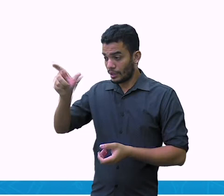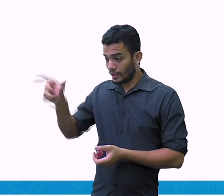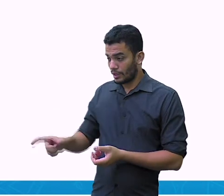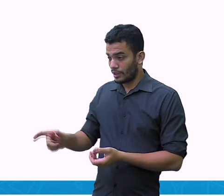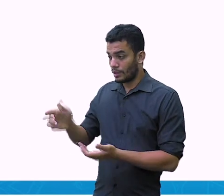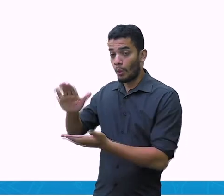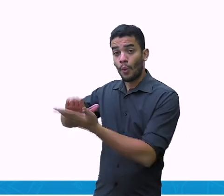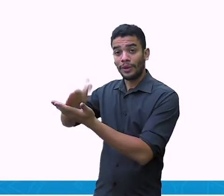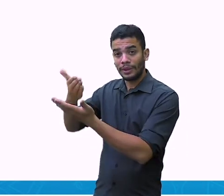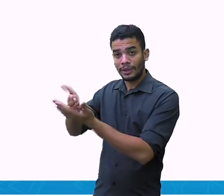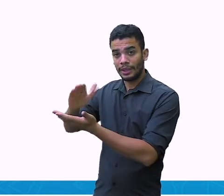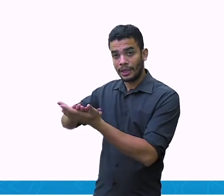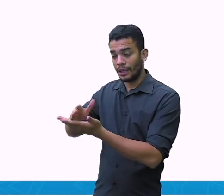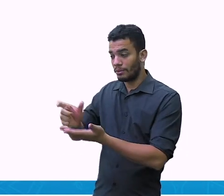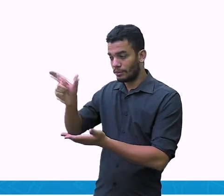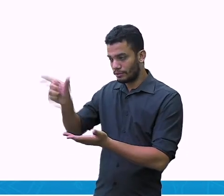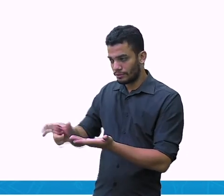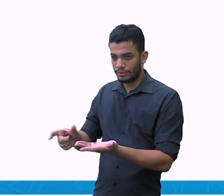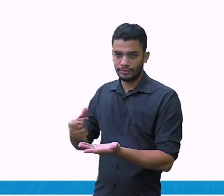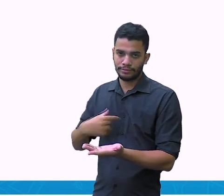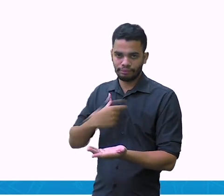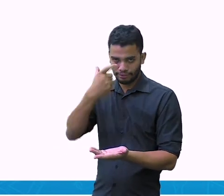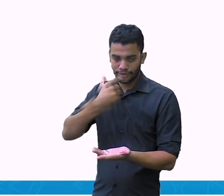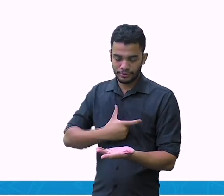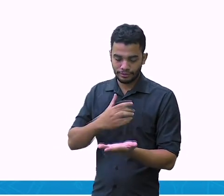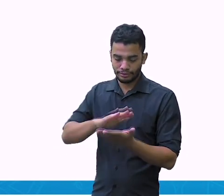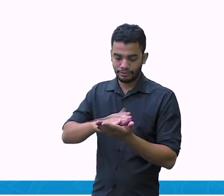Então, nós somos seres vivos